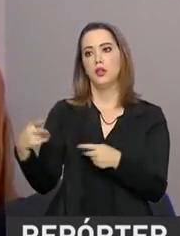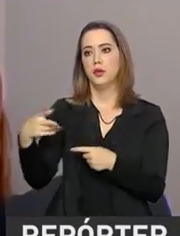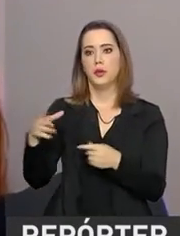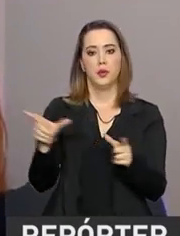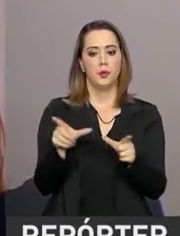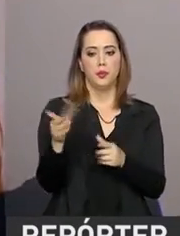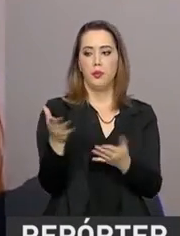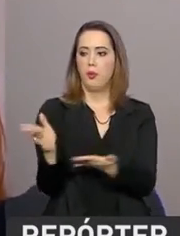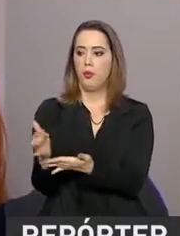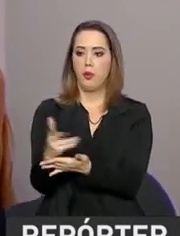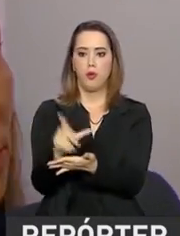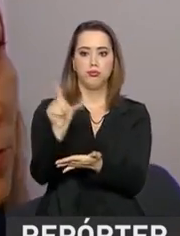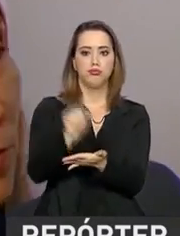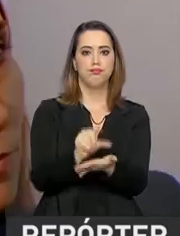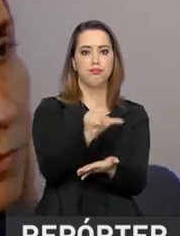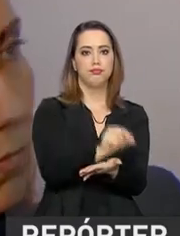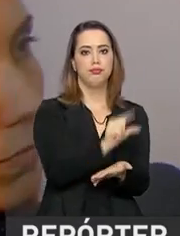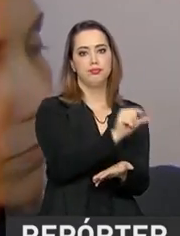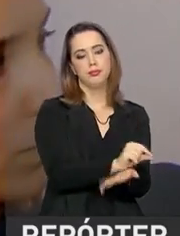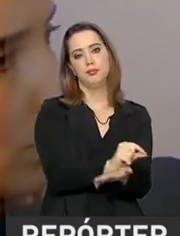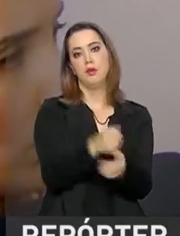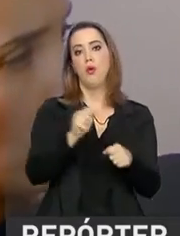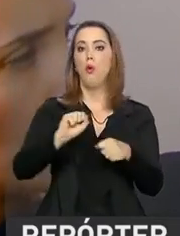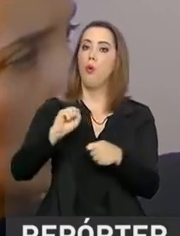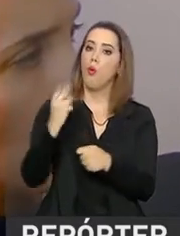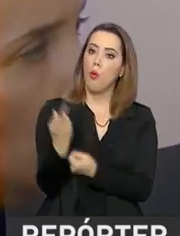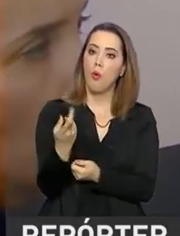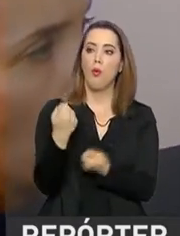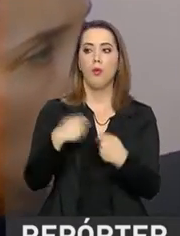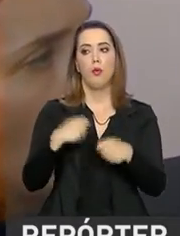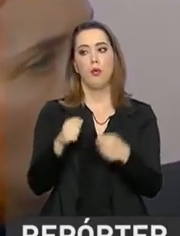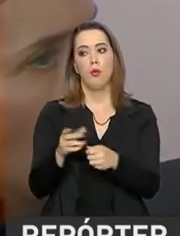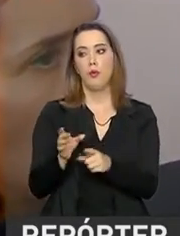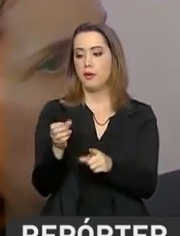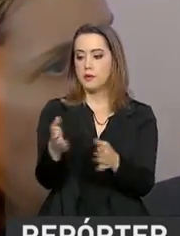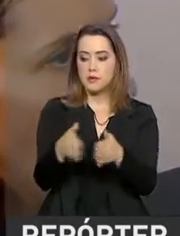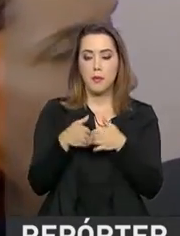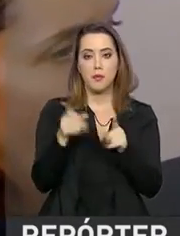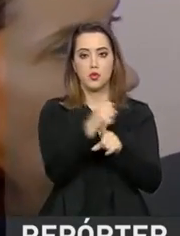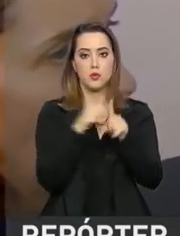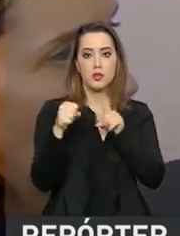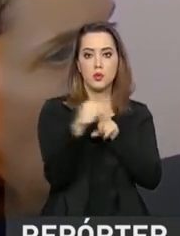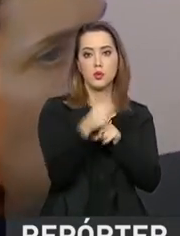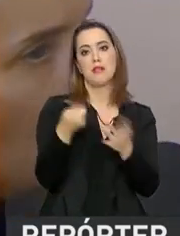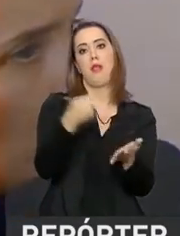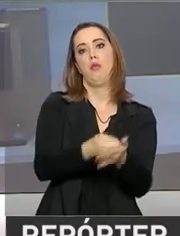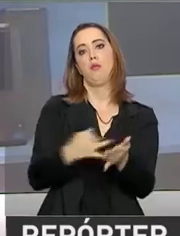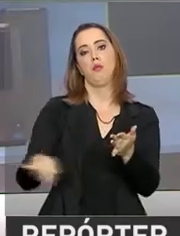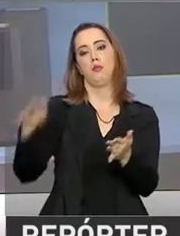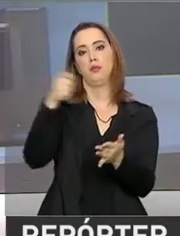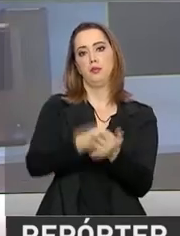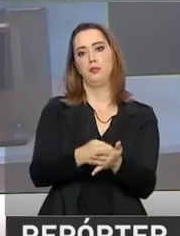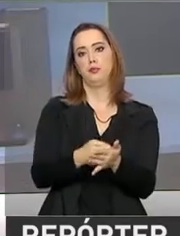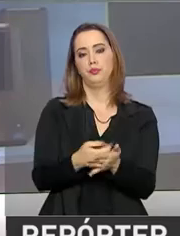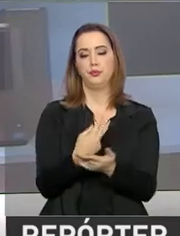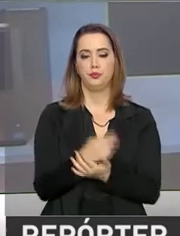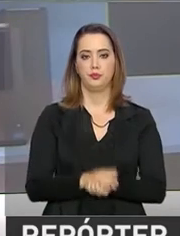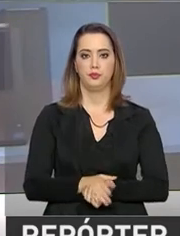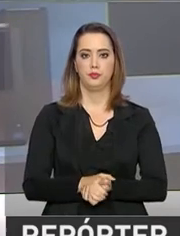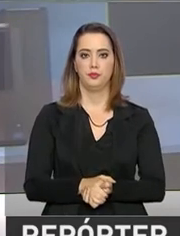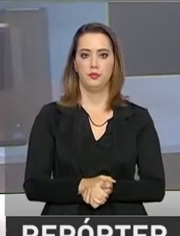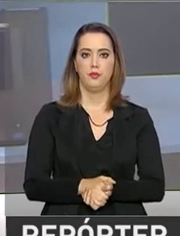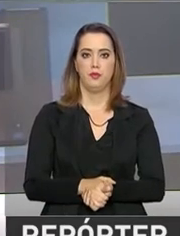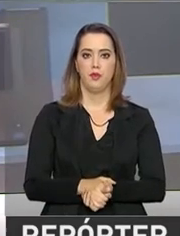importando o recurso disponível ou então tem que buscar mais dinheiro na sociedade a sociedade nesse momento não tem condições os